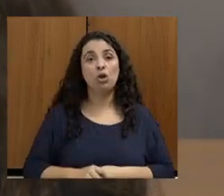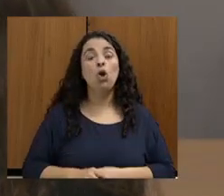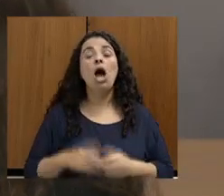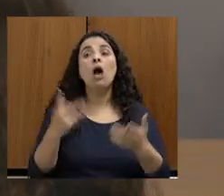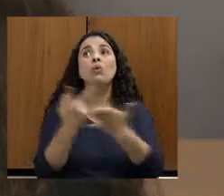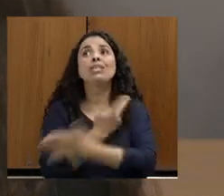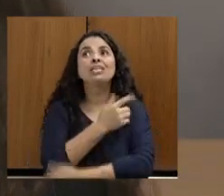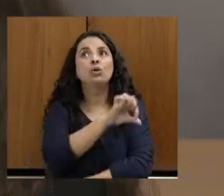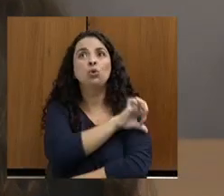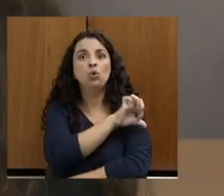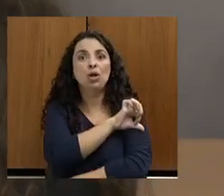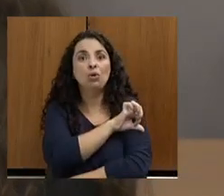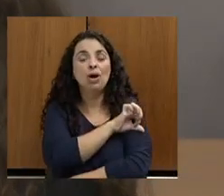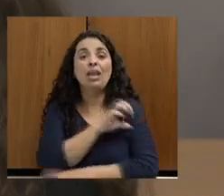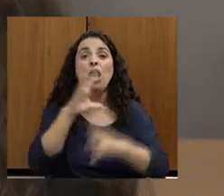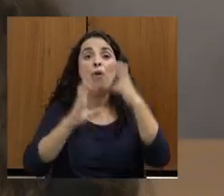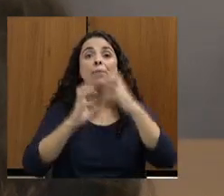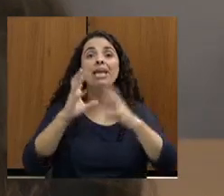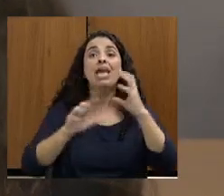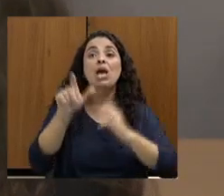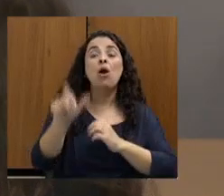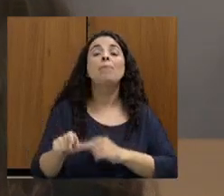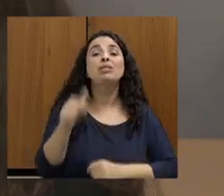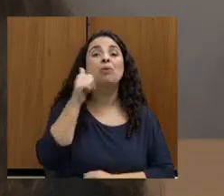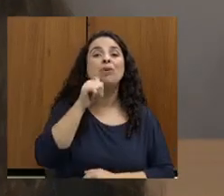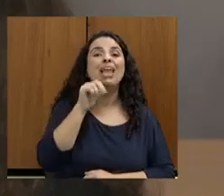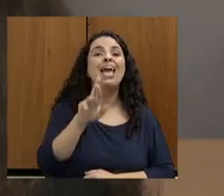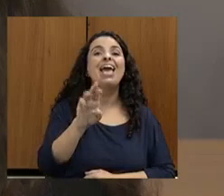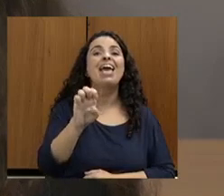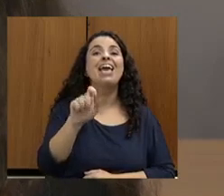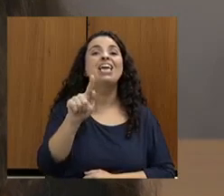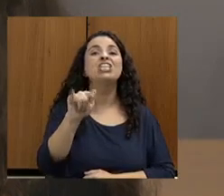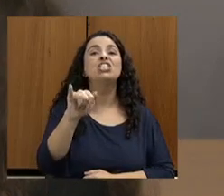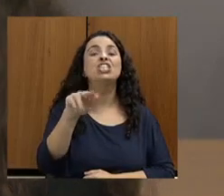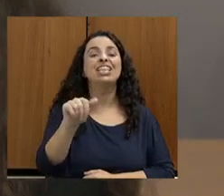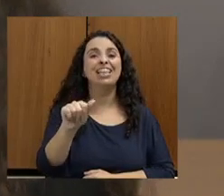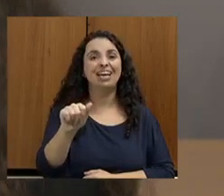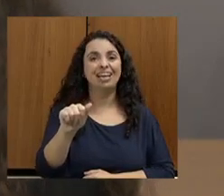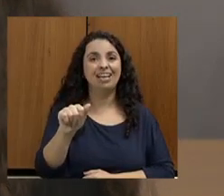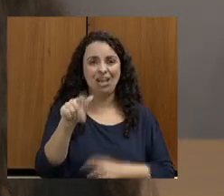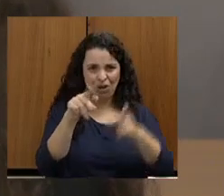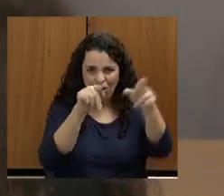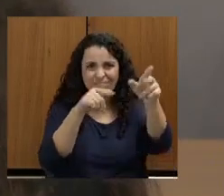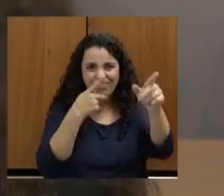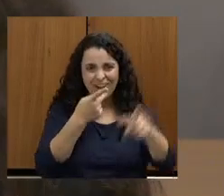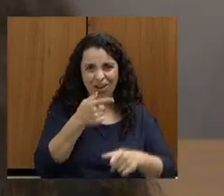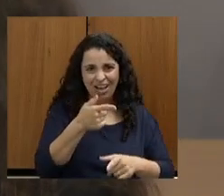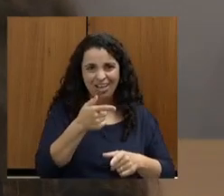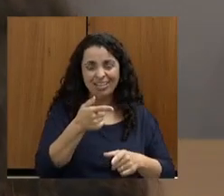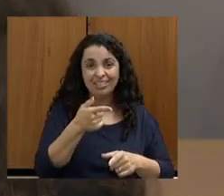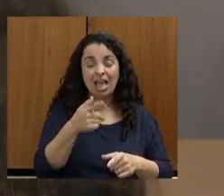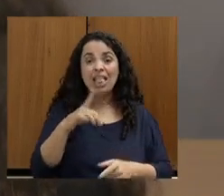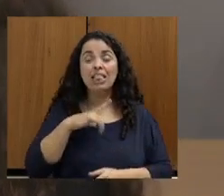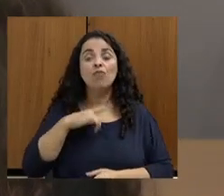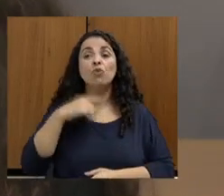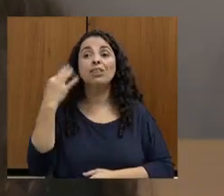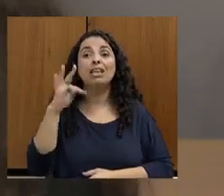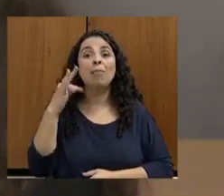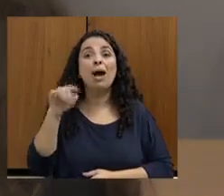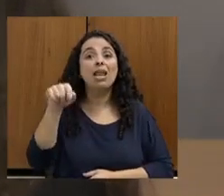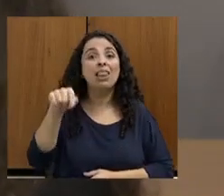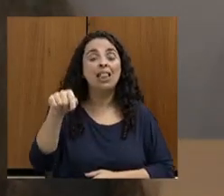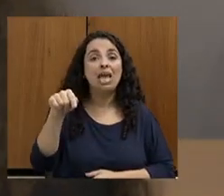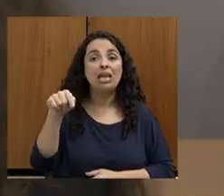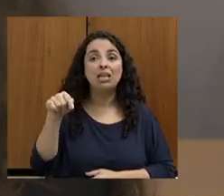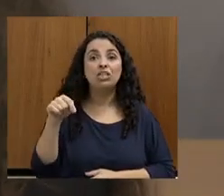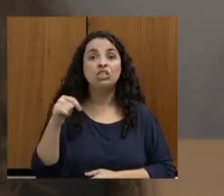professor não insere... Ele era excelente espanhol em língua. Teve um trabalho dele de espanhol que não